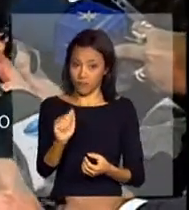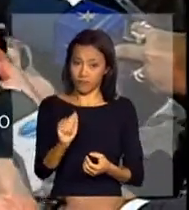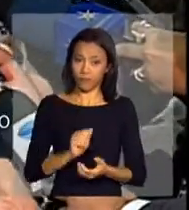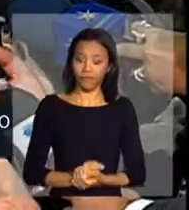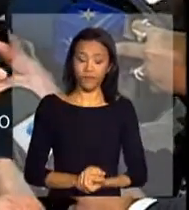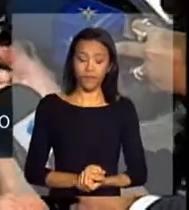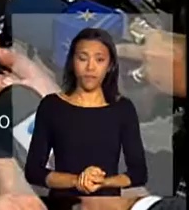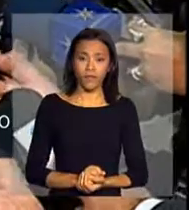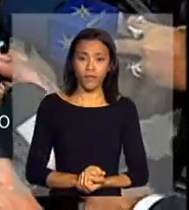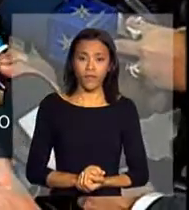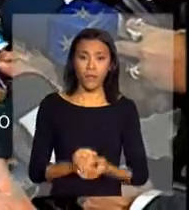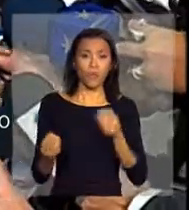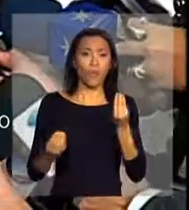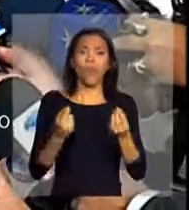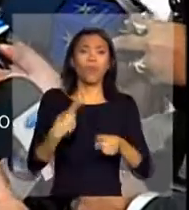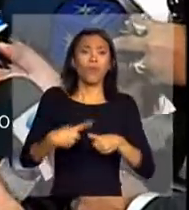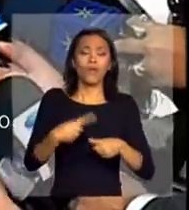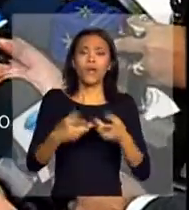Como